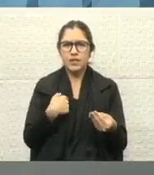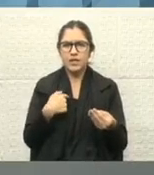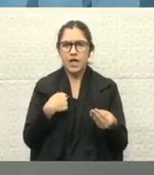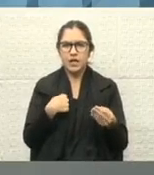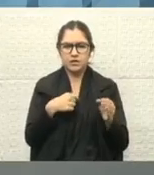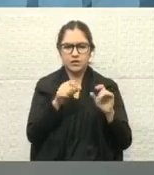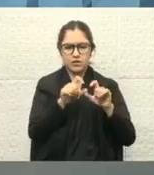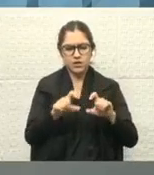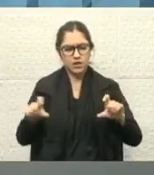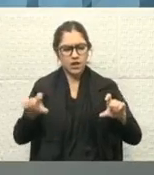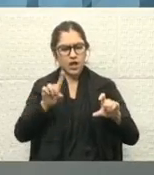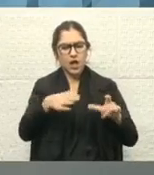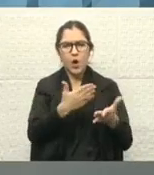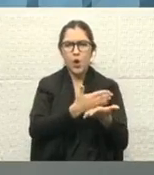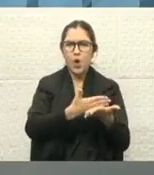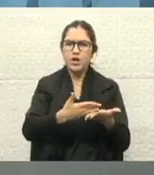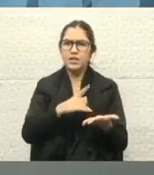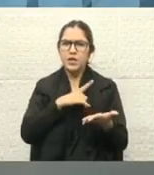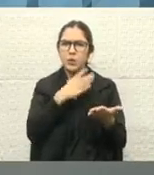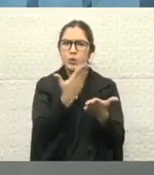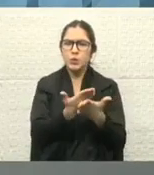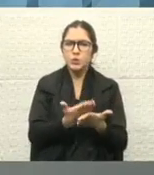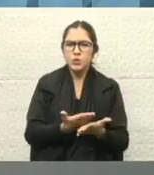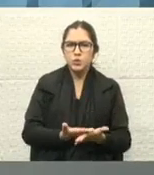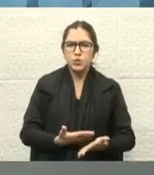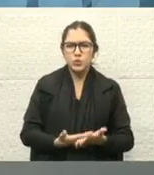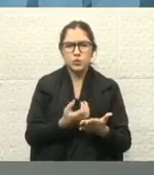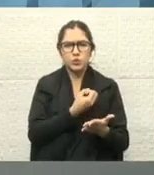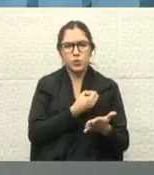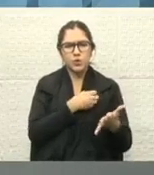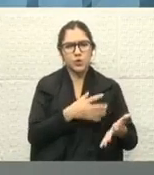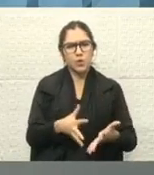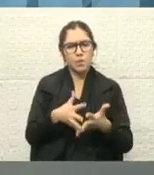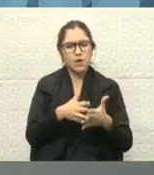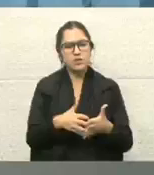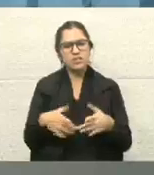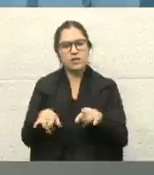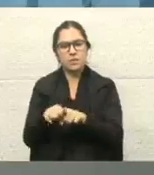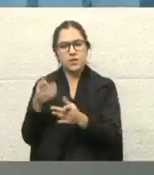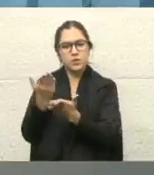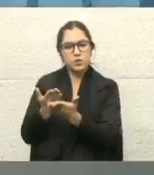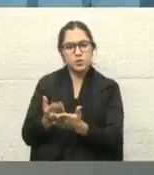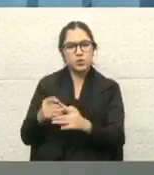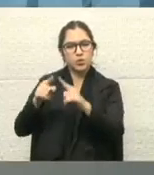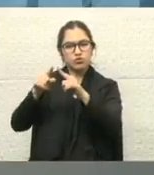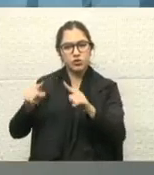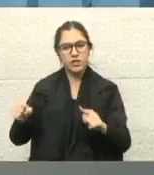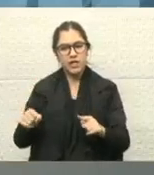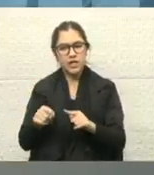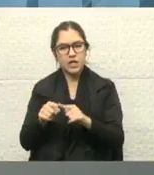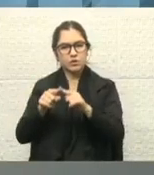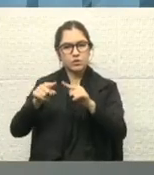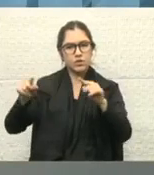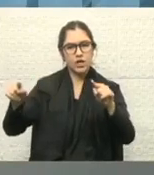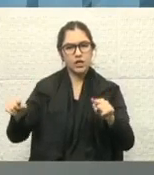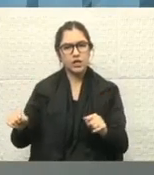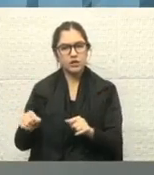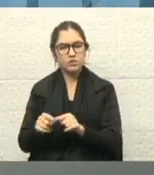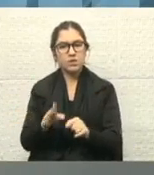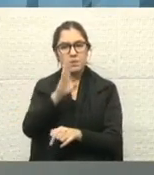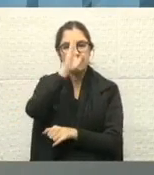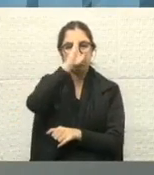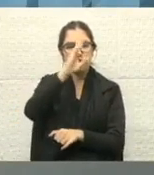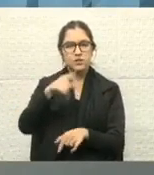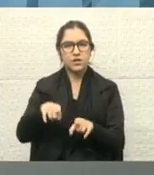expressão é originada desse estudo no plano complexo e com o estudo dos triângulos retângulos e principalmente